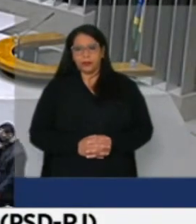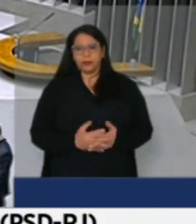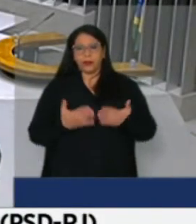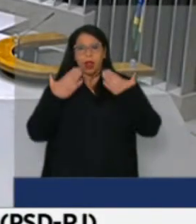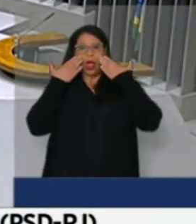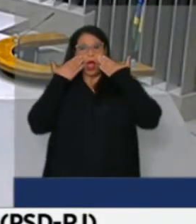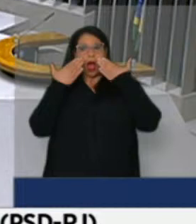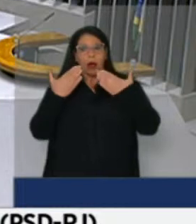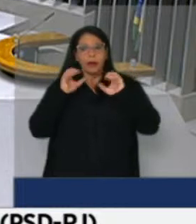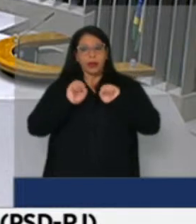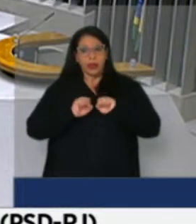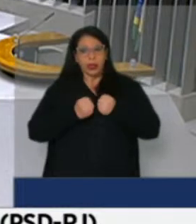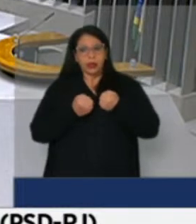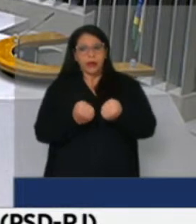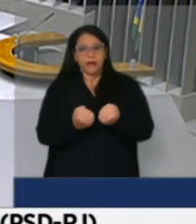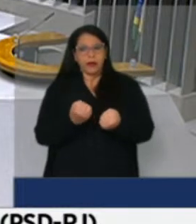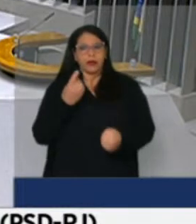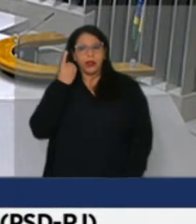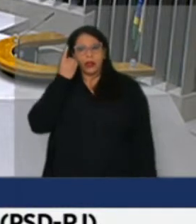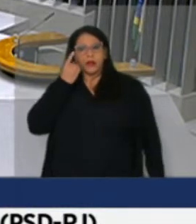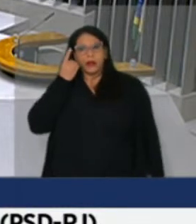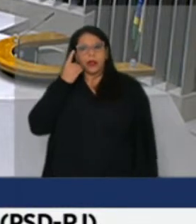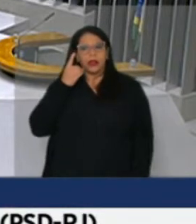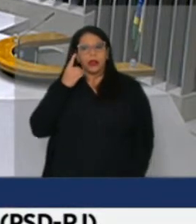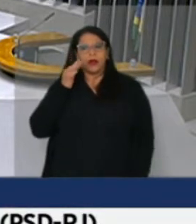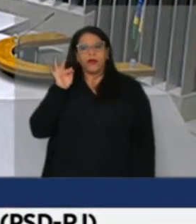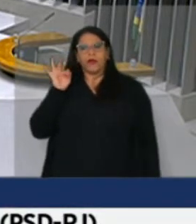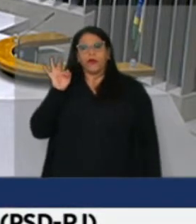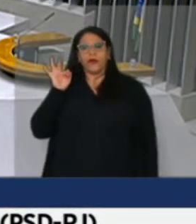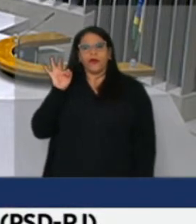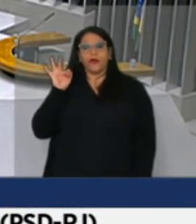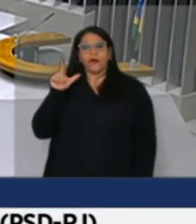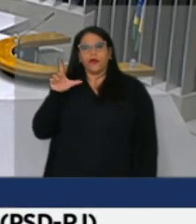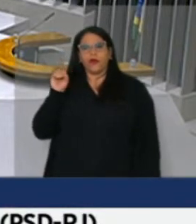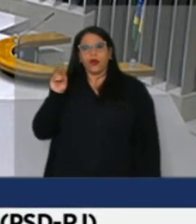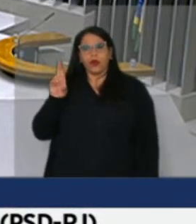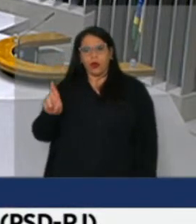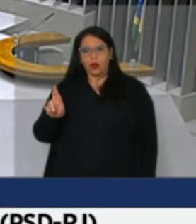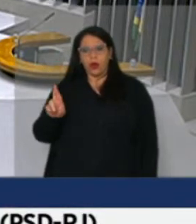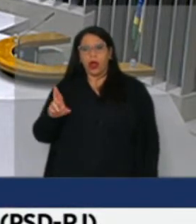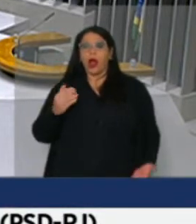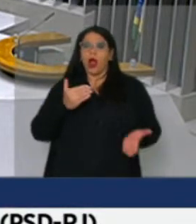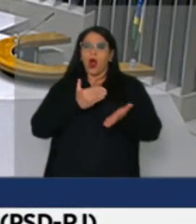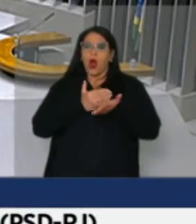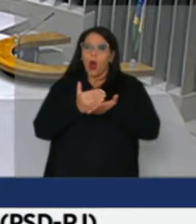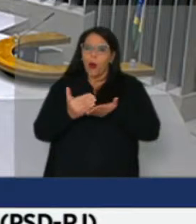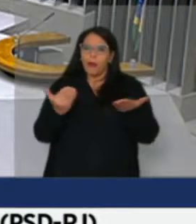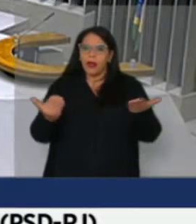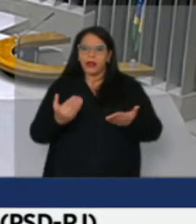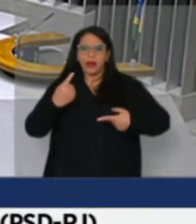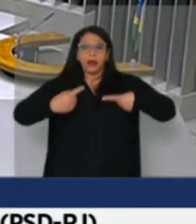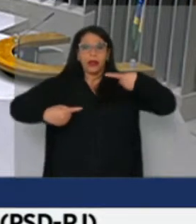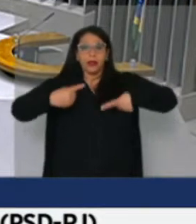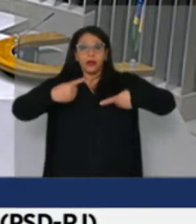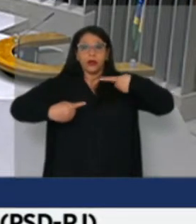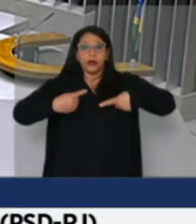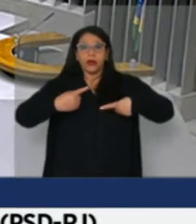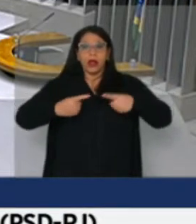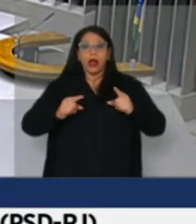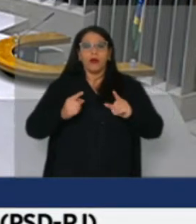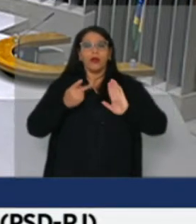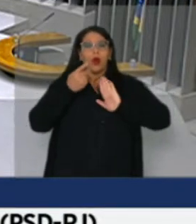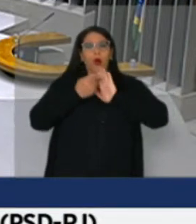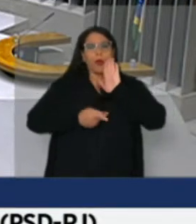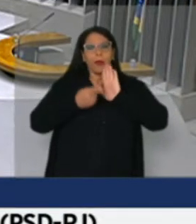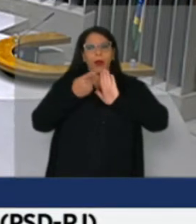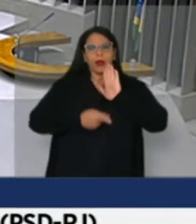Apresentada a defesa da deputada Flor de Lis, do PSD do Rio de Janeiro, começa a fase de discussão desse projeto